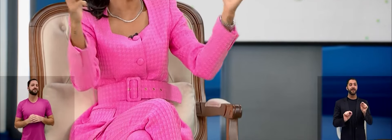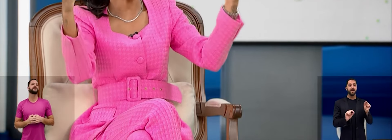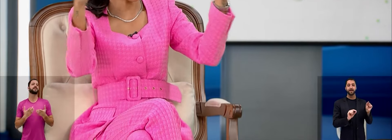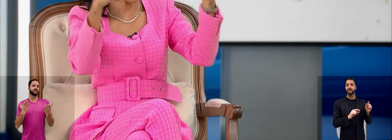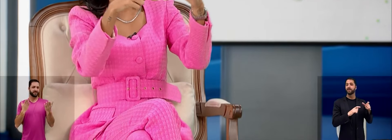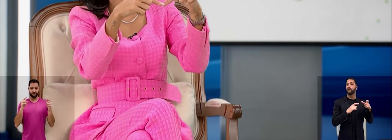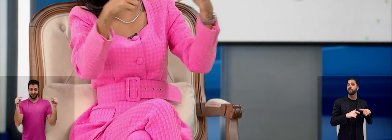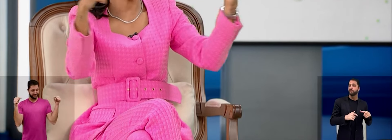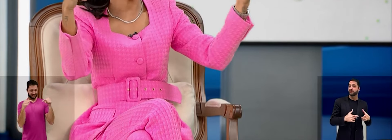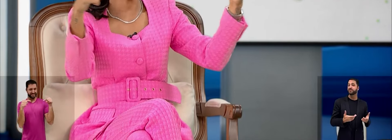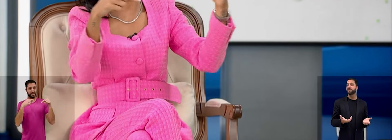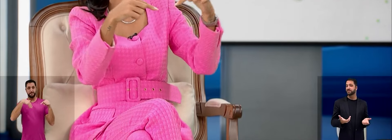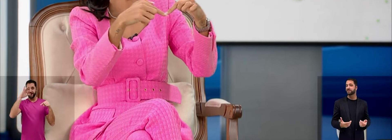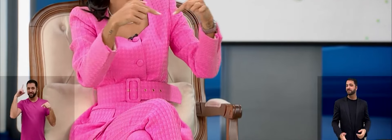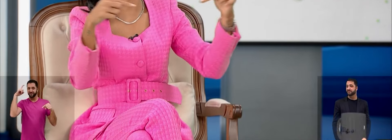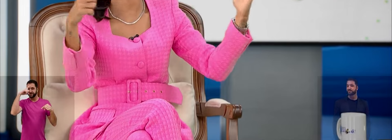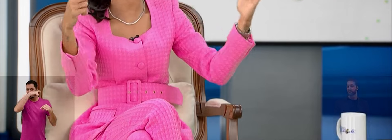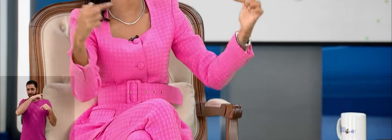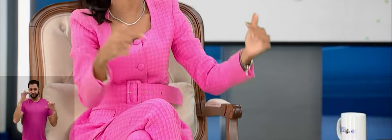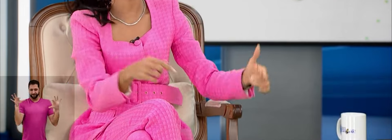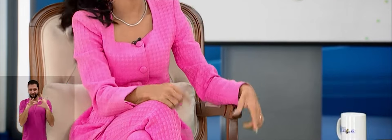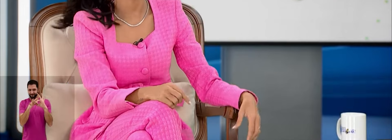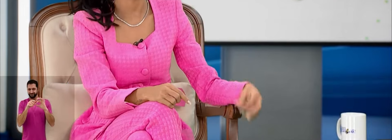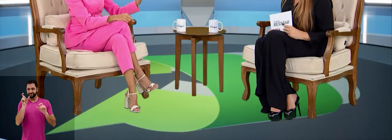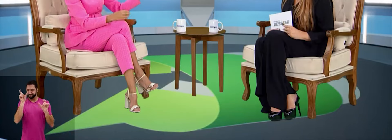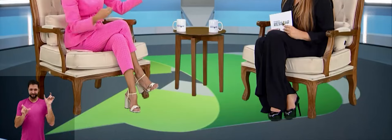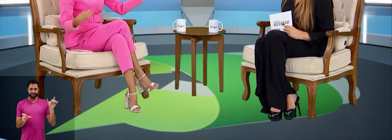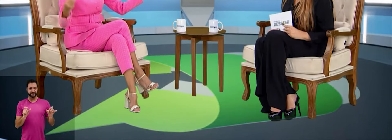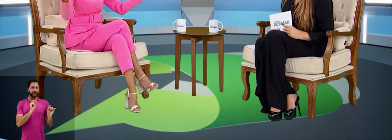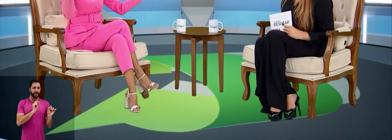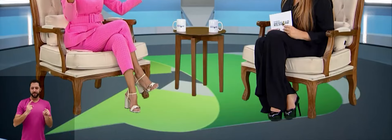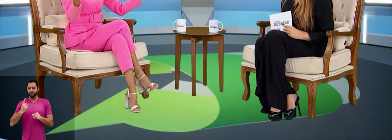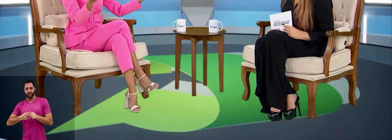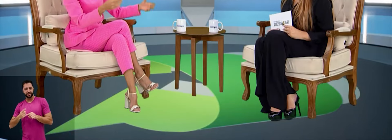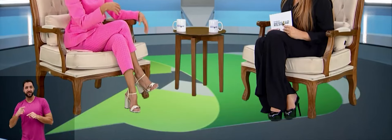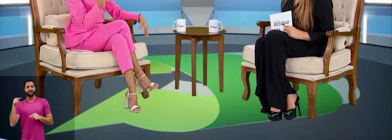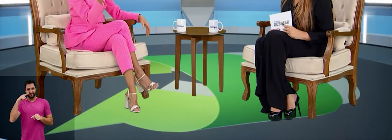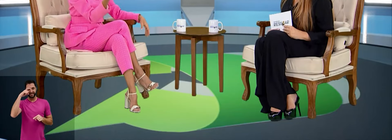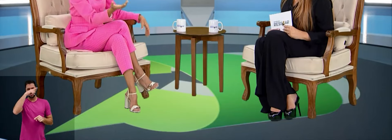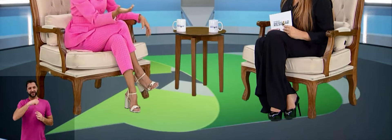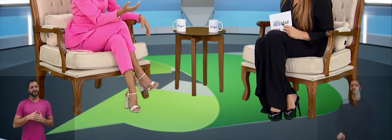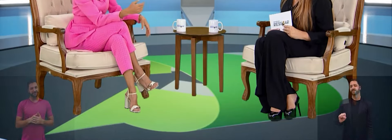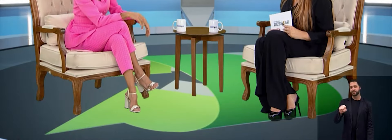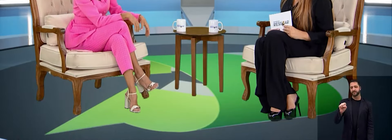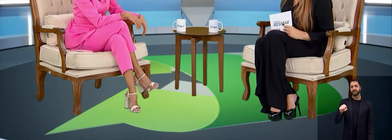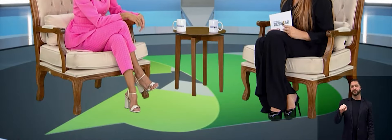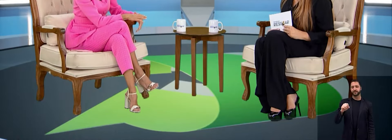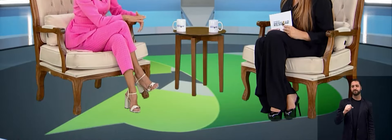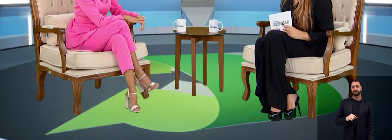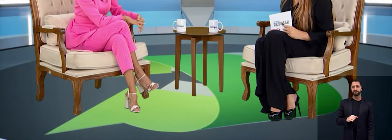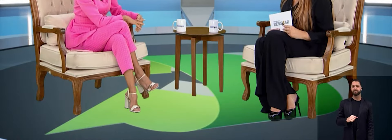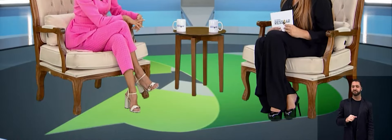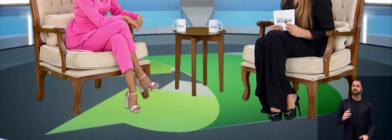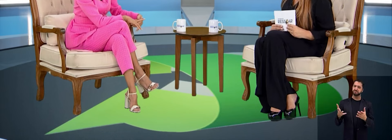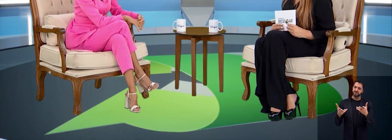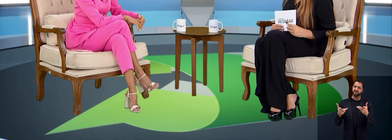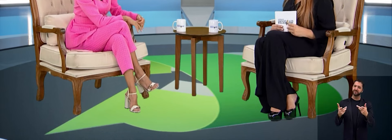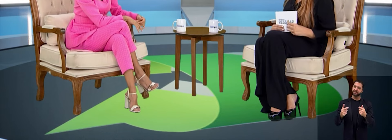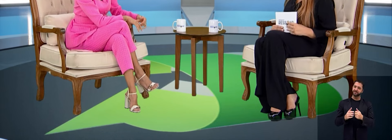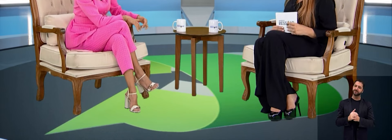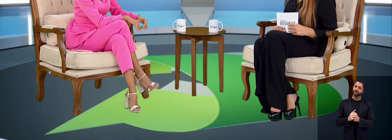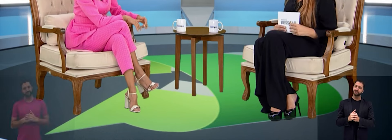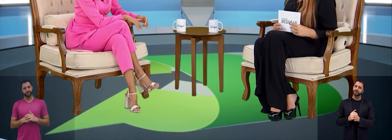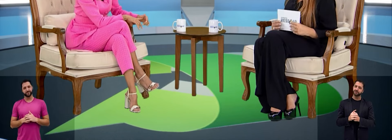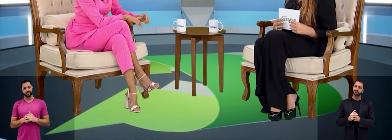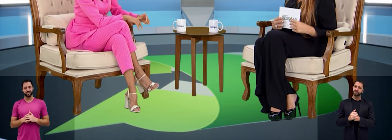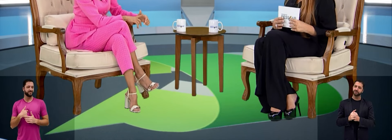com quem, e aonde, tem o mais trabalhoso, que liga o quê no porquê, a quem, né? Sim, sim.